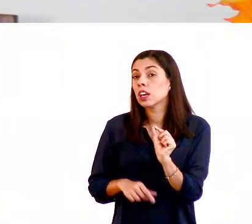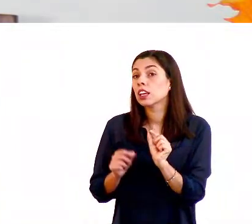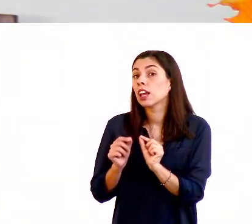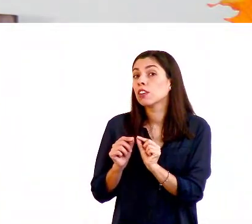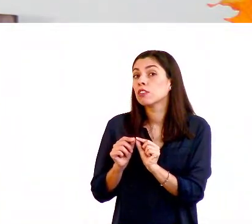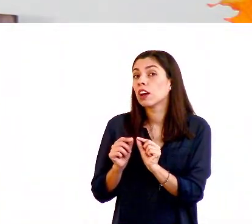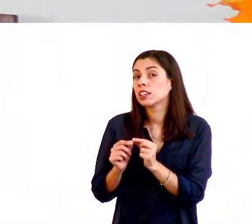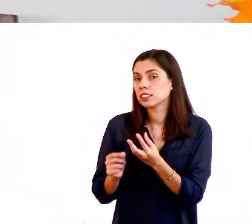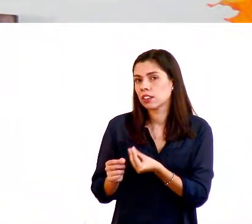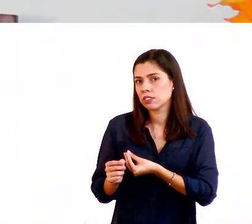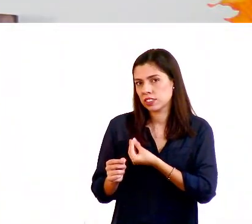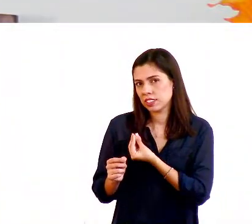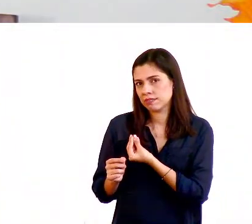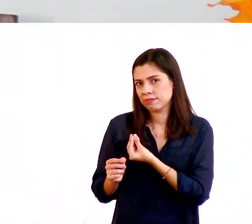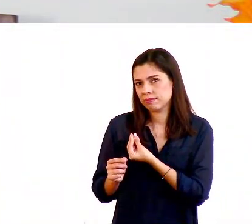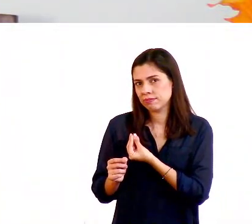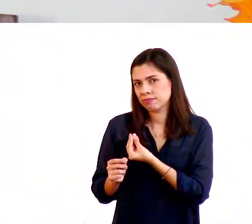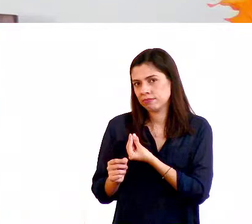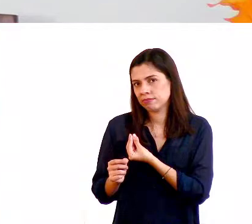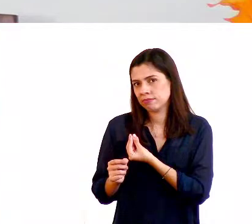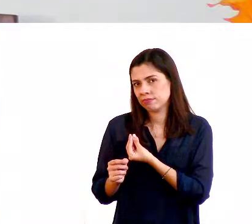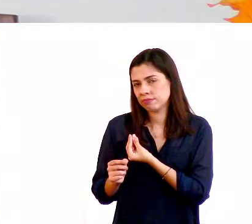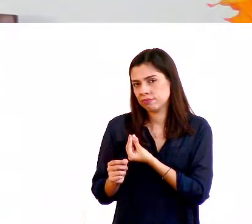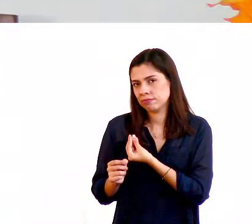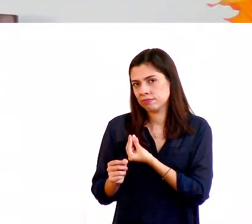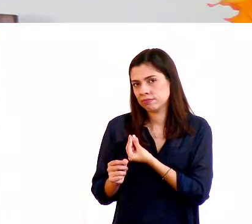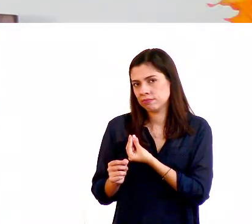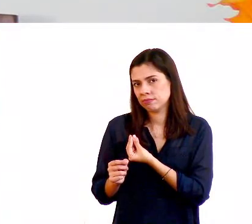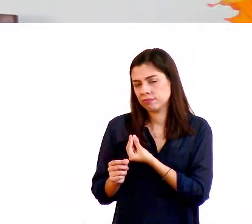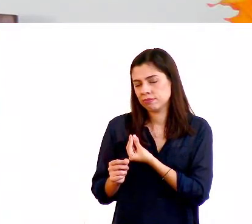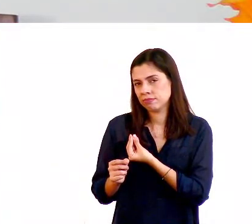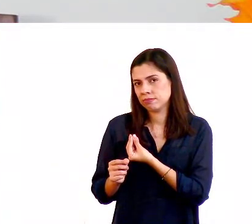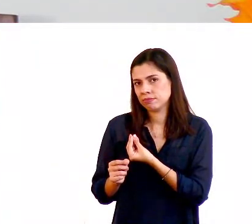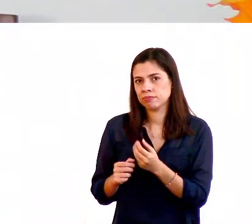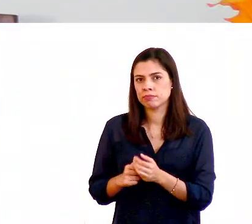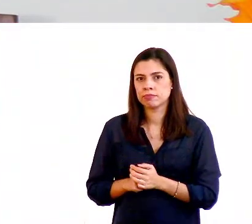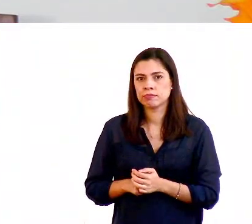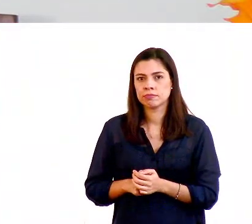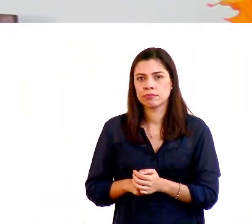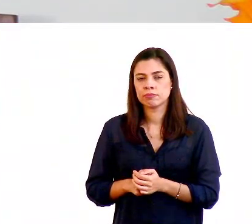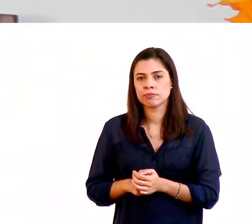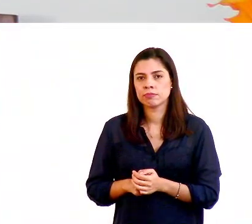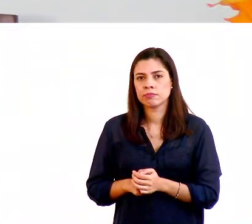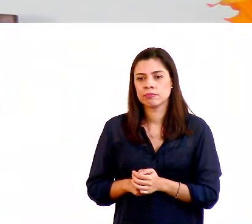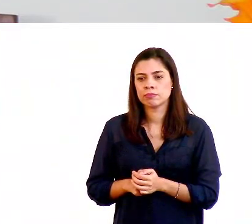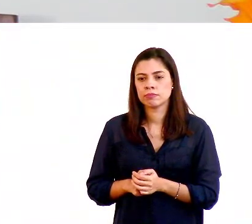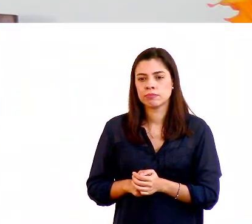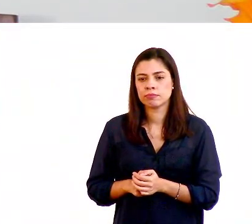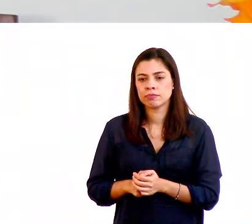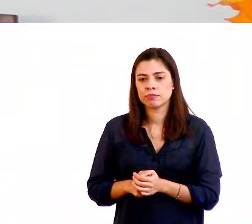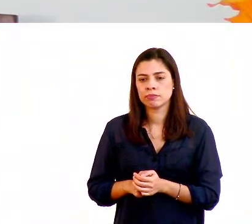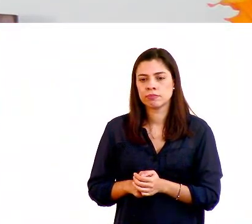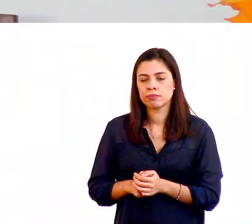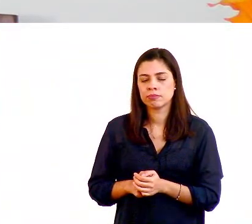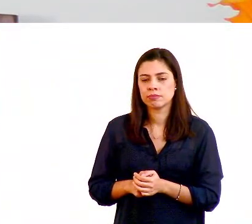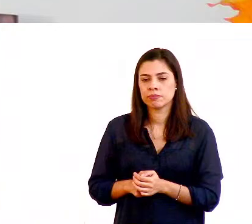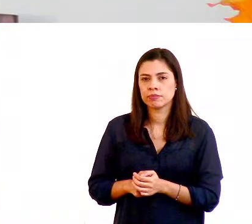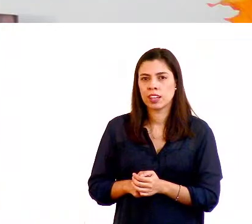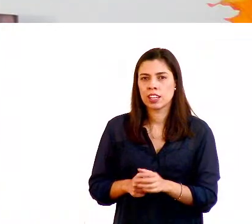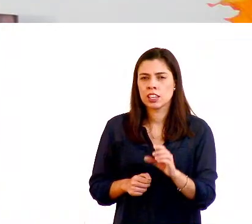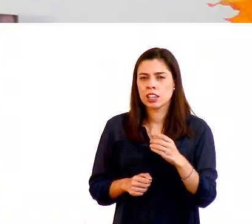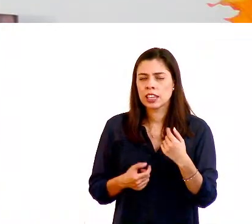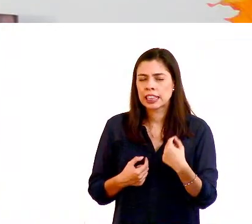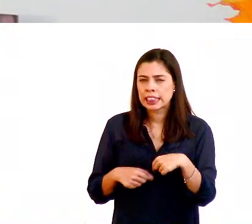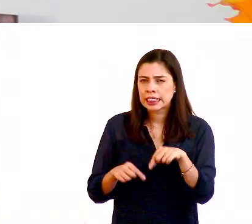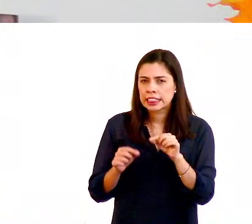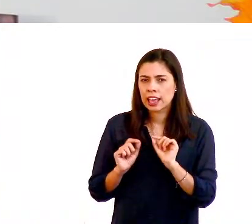Muitas coisas. Porém, o destaque de Efésios 1, 13 e 14 é para garantia. Paulo usa